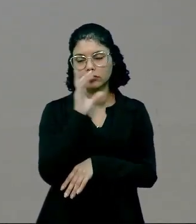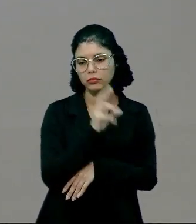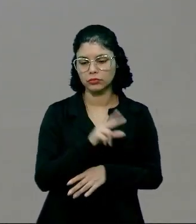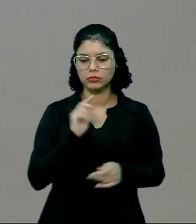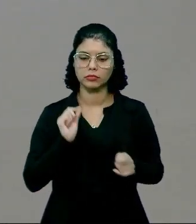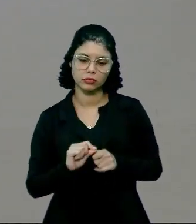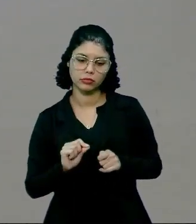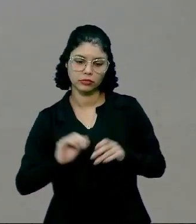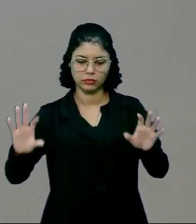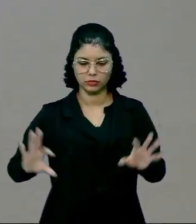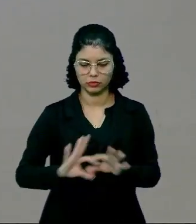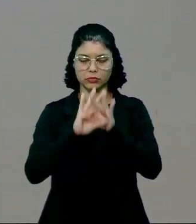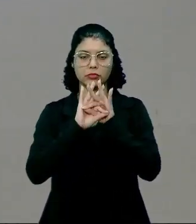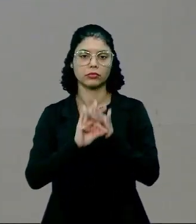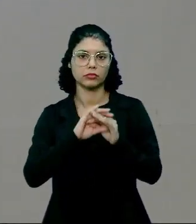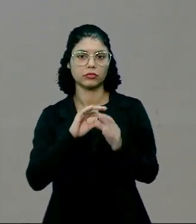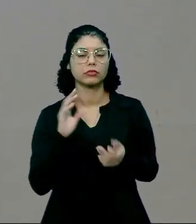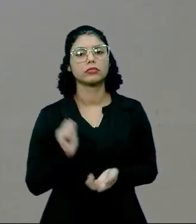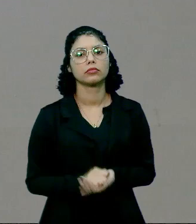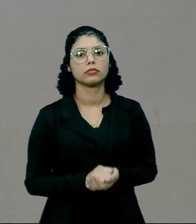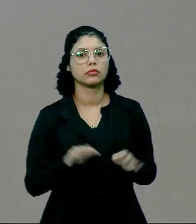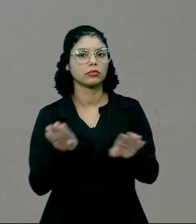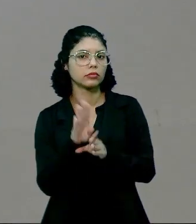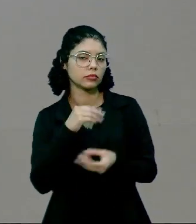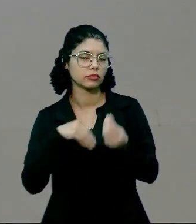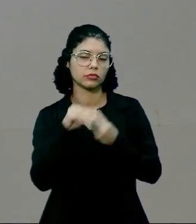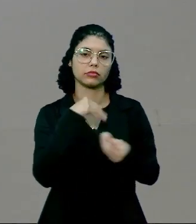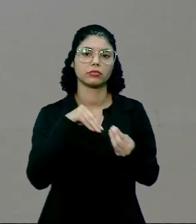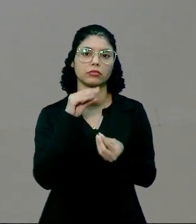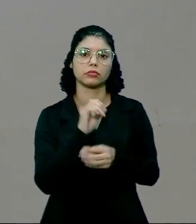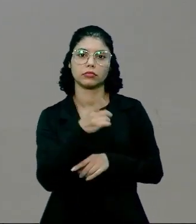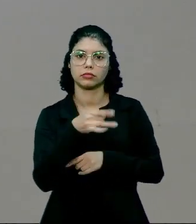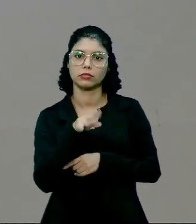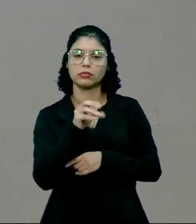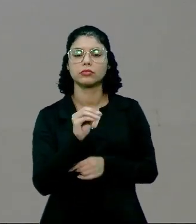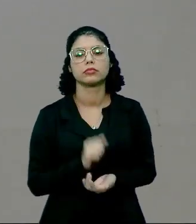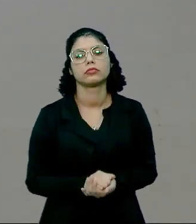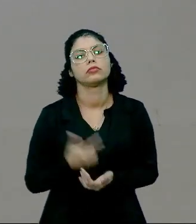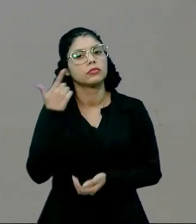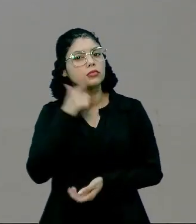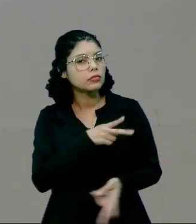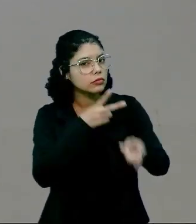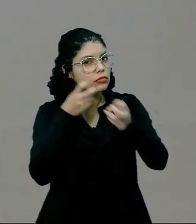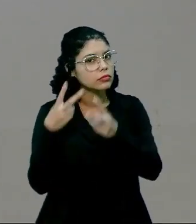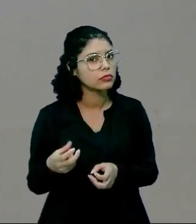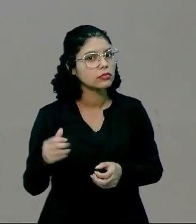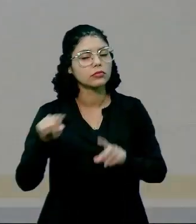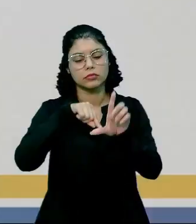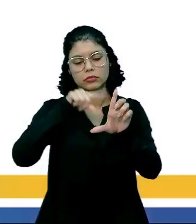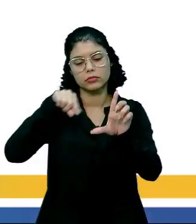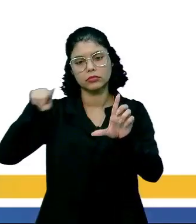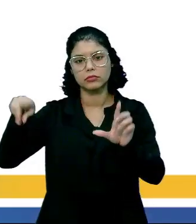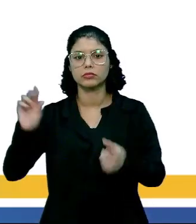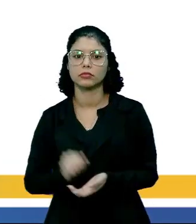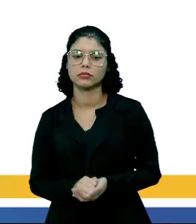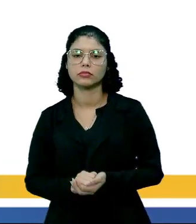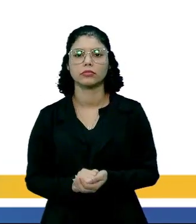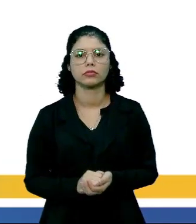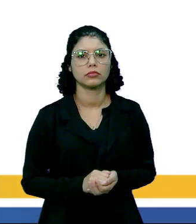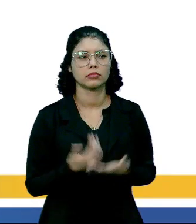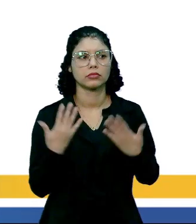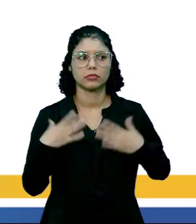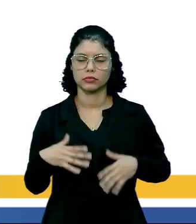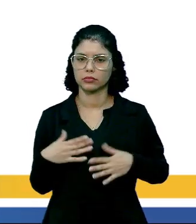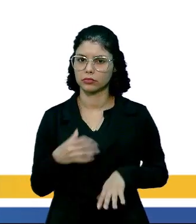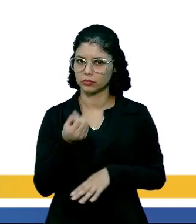formar as ligações dos produtos logo a reação será exotérmica então eu consigo perceber isso graficamente de maneira muito